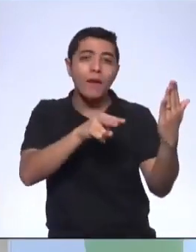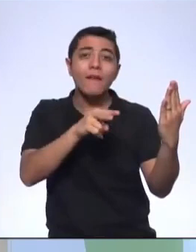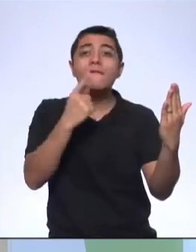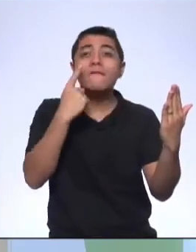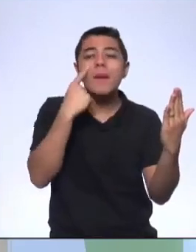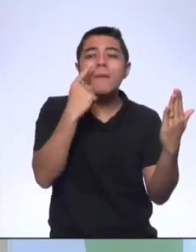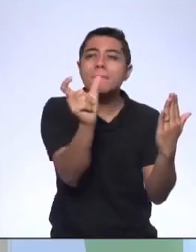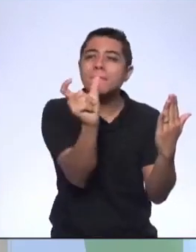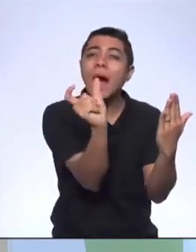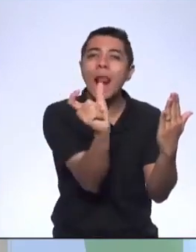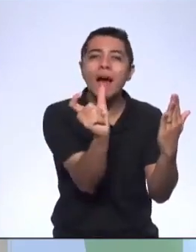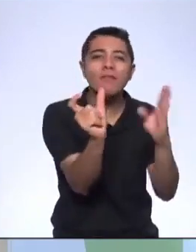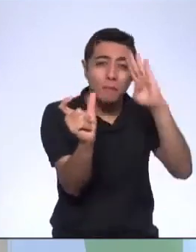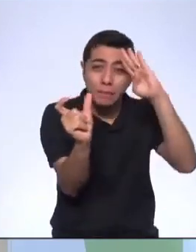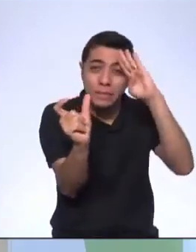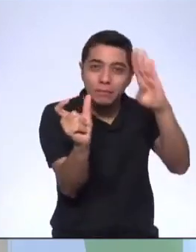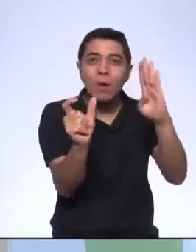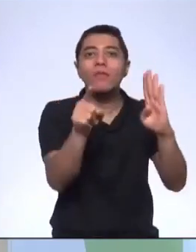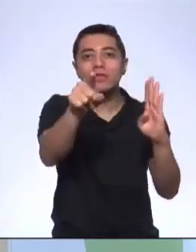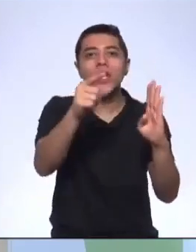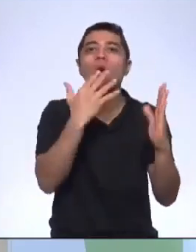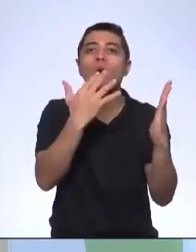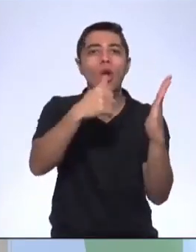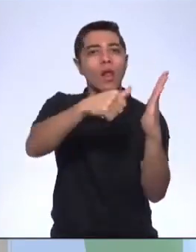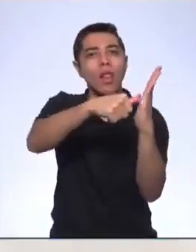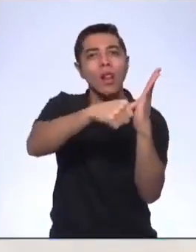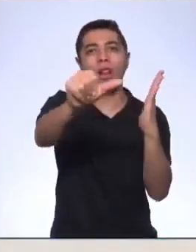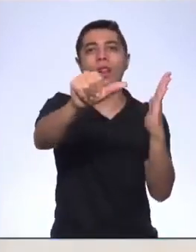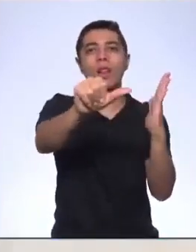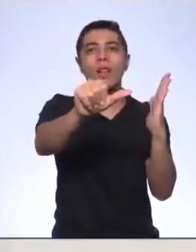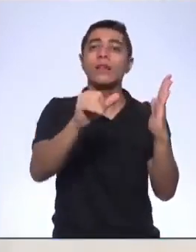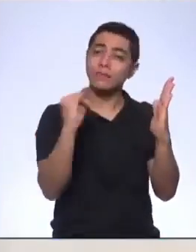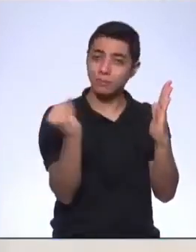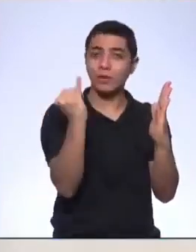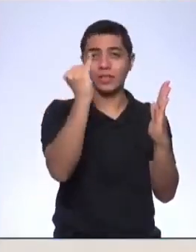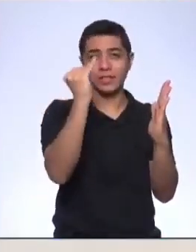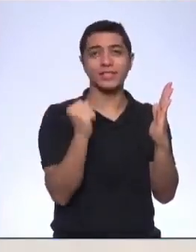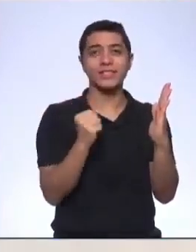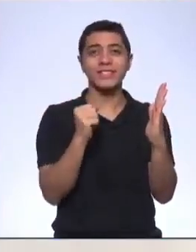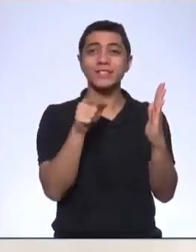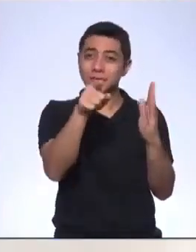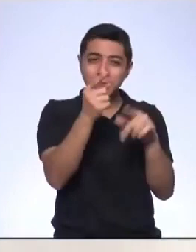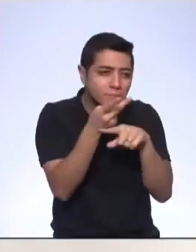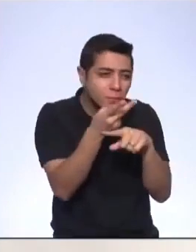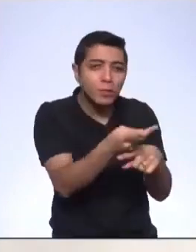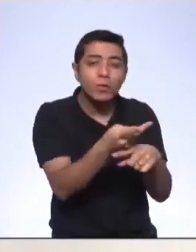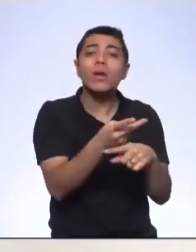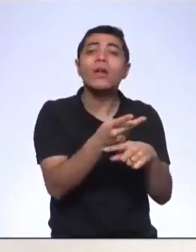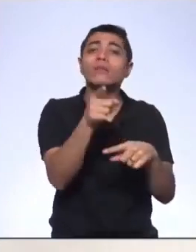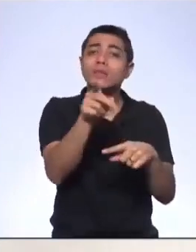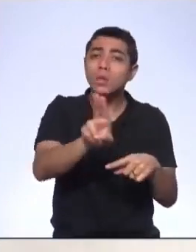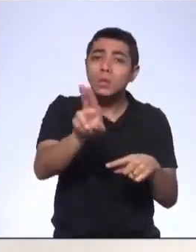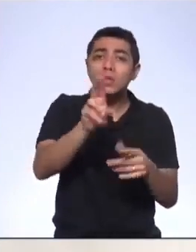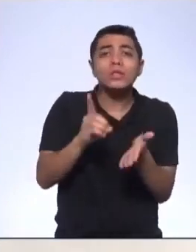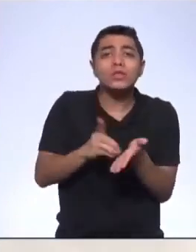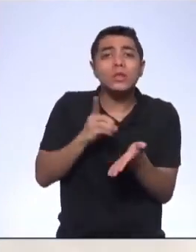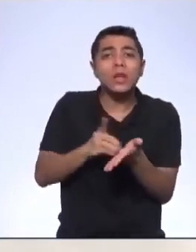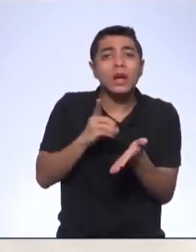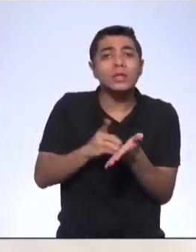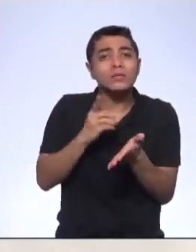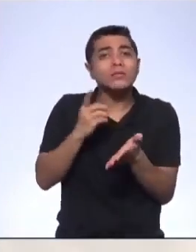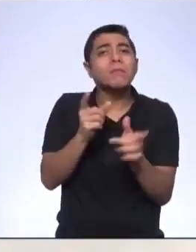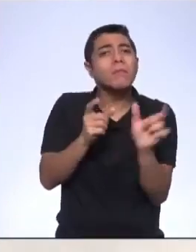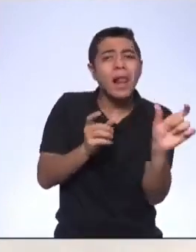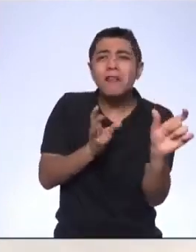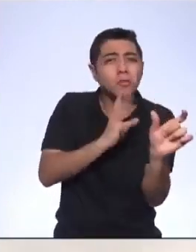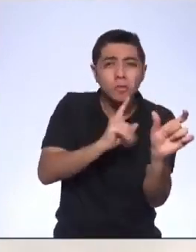Isso é sensacional. Isso é uma técnica sensacional. Você destaca lá as palavras-chave, pega um dicionário, acessa ali para ver o que quer